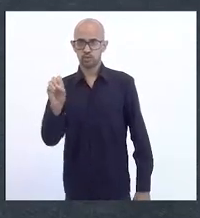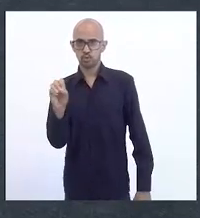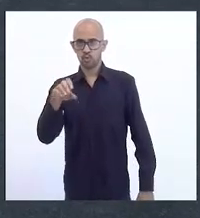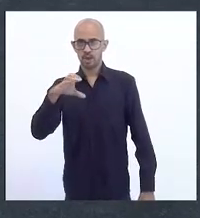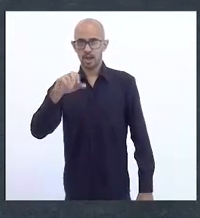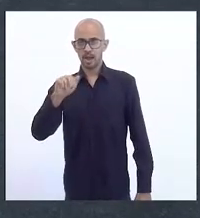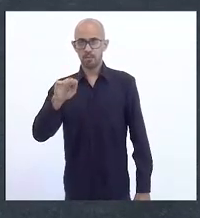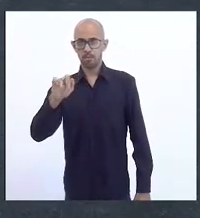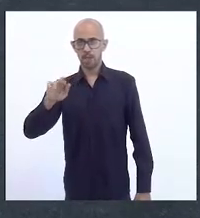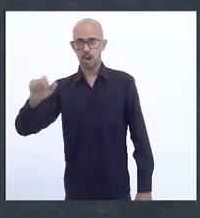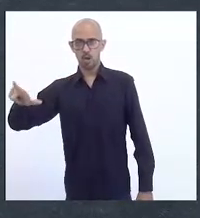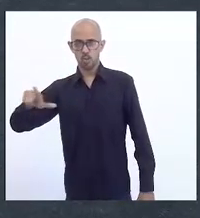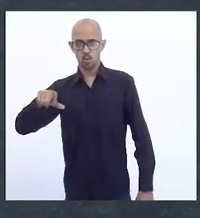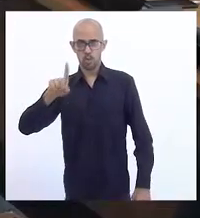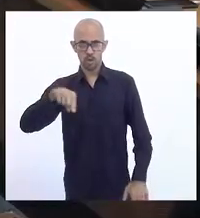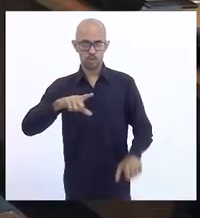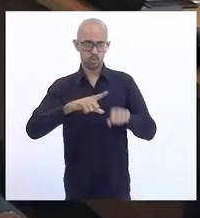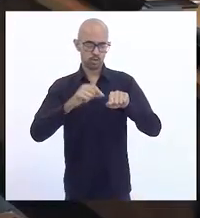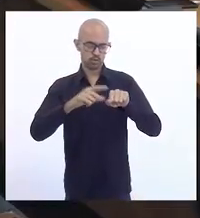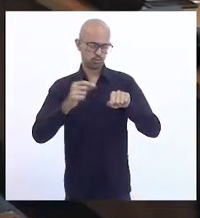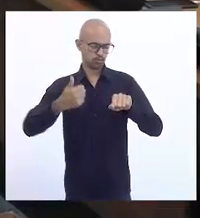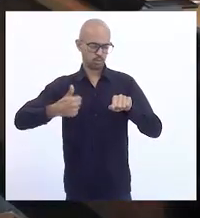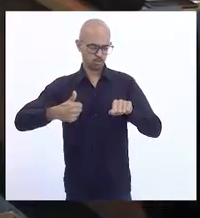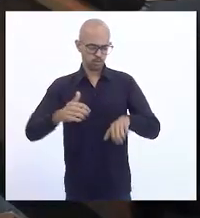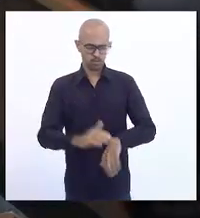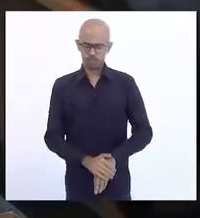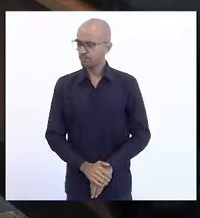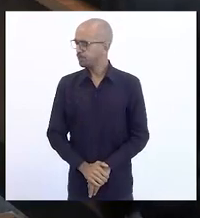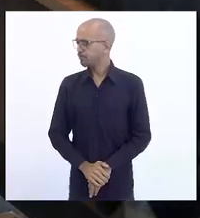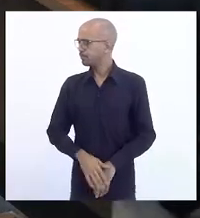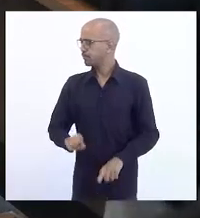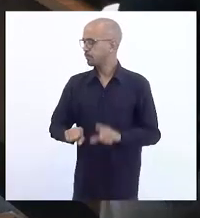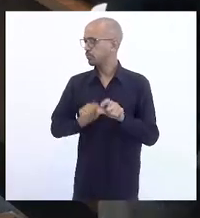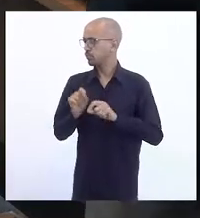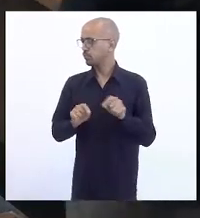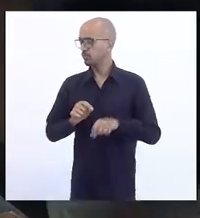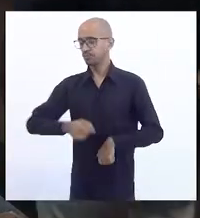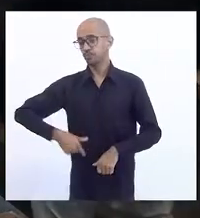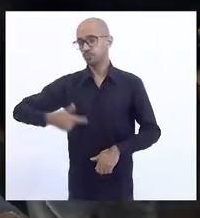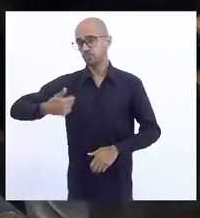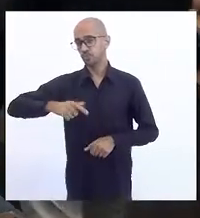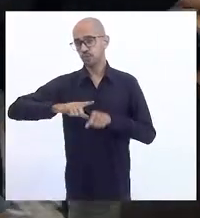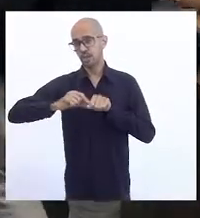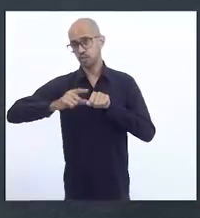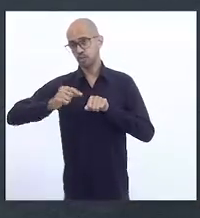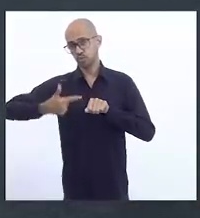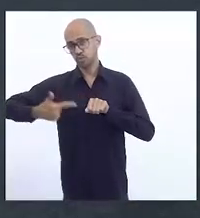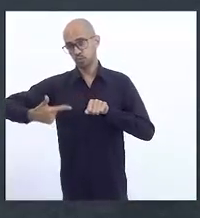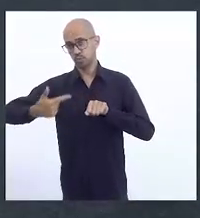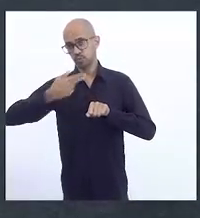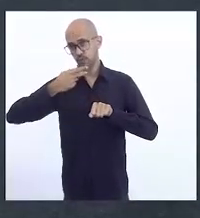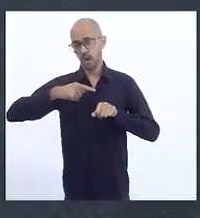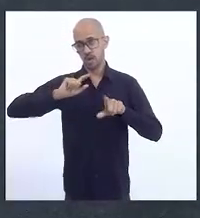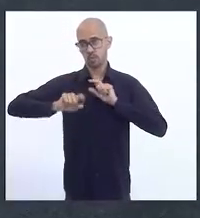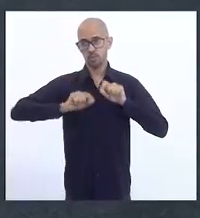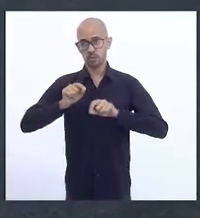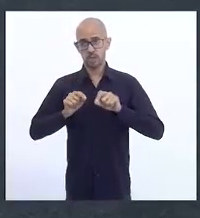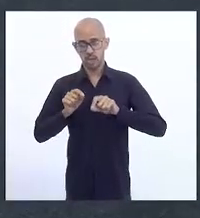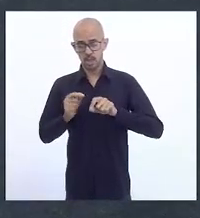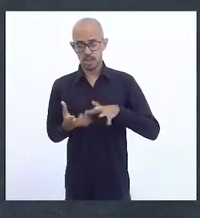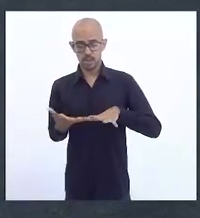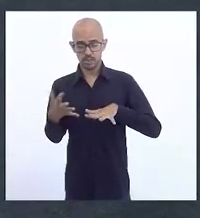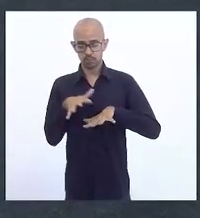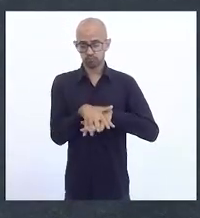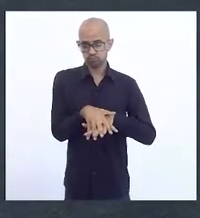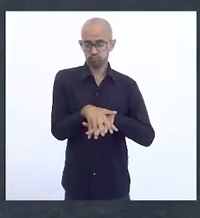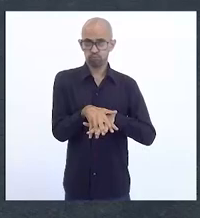artigo 1º. Ora, e no artigo 2º, diz o seguinte: a incorporação de que trata o artigo